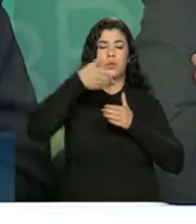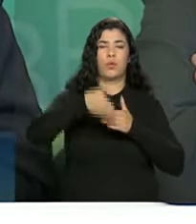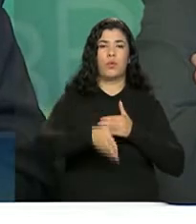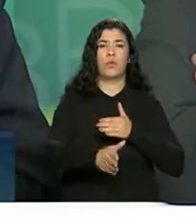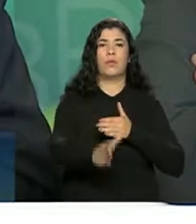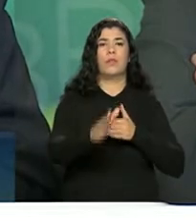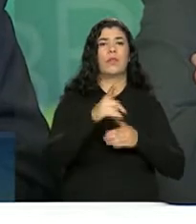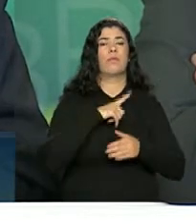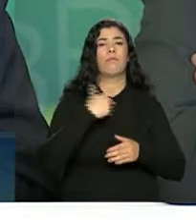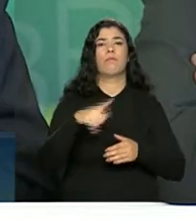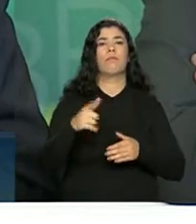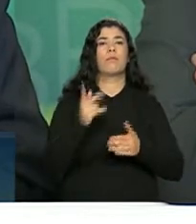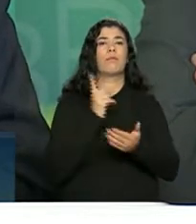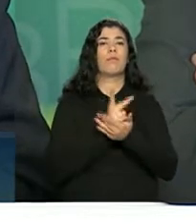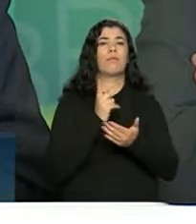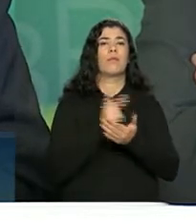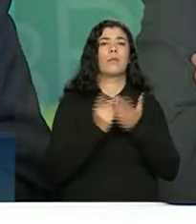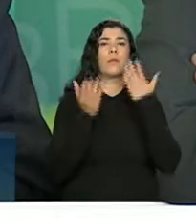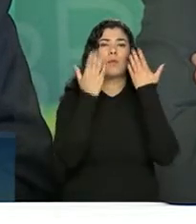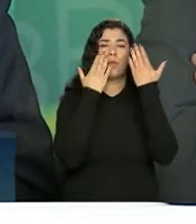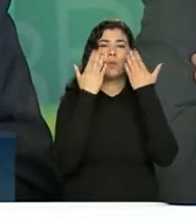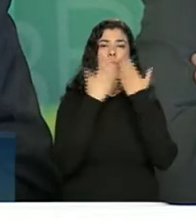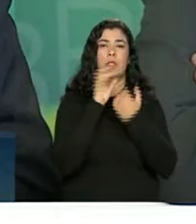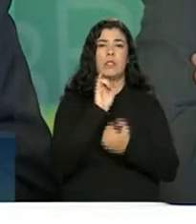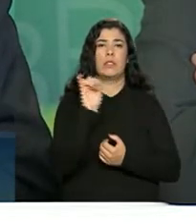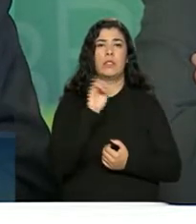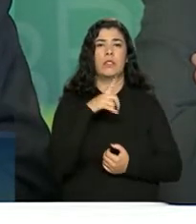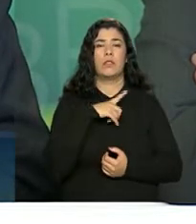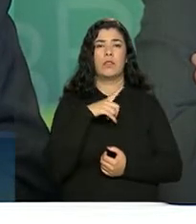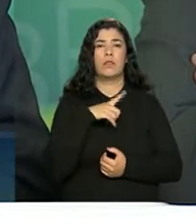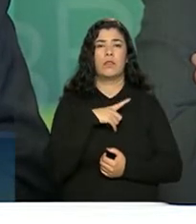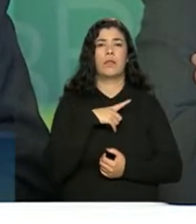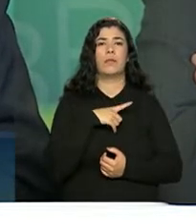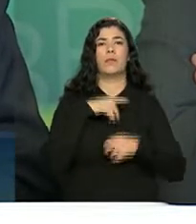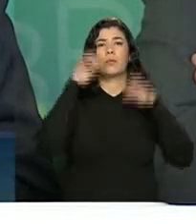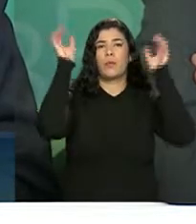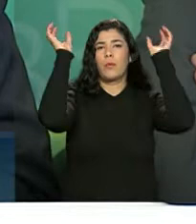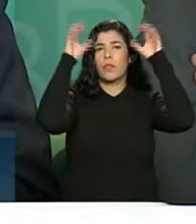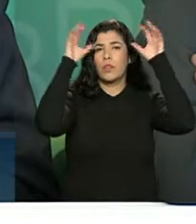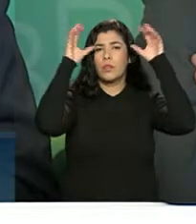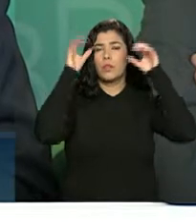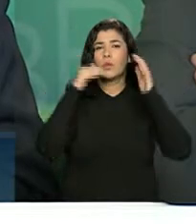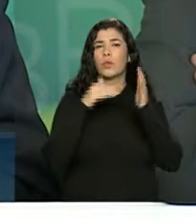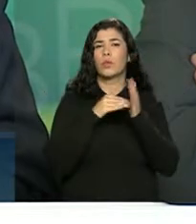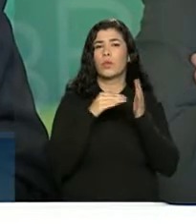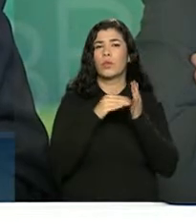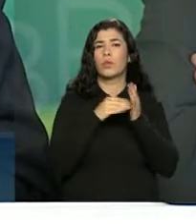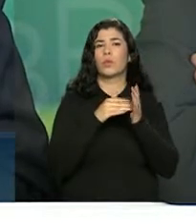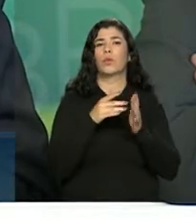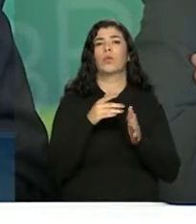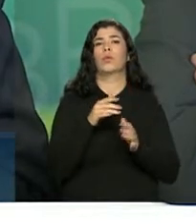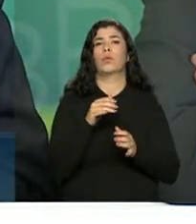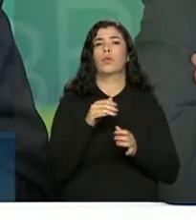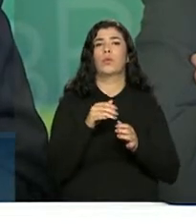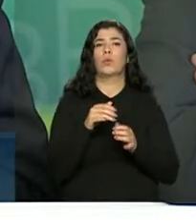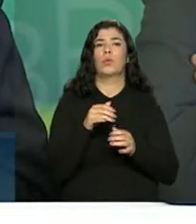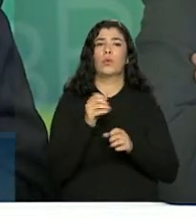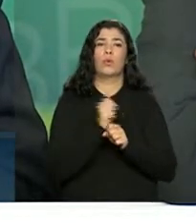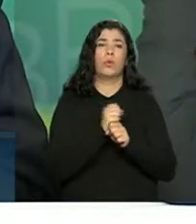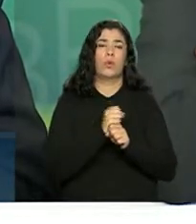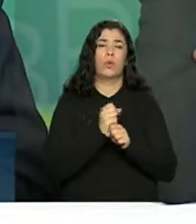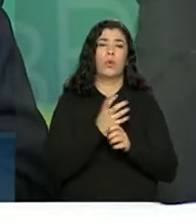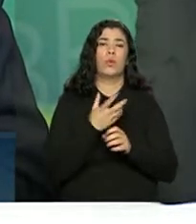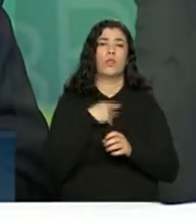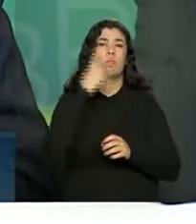ela não tem a mesma proporção que teve a chuvas particularmente na região sudeste em